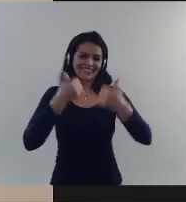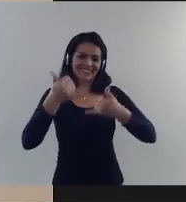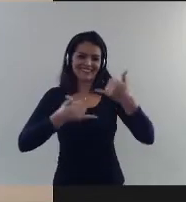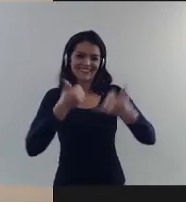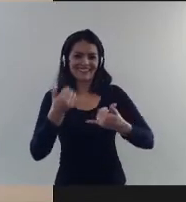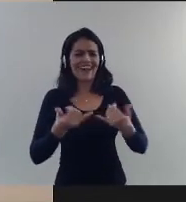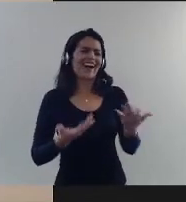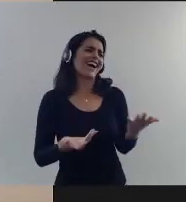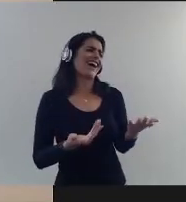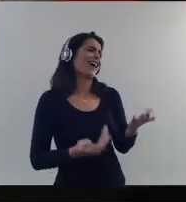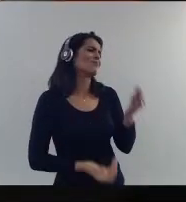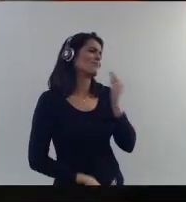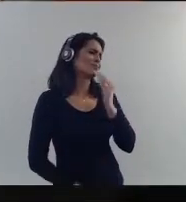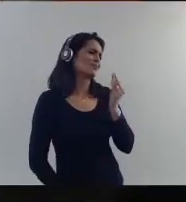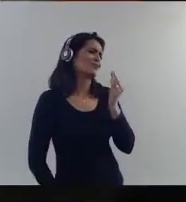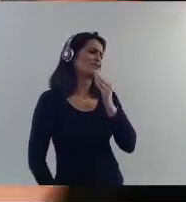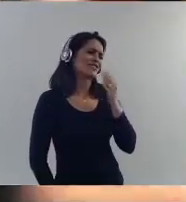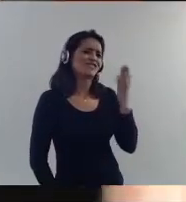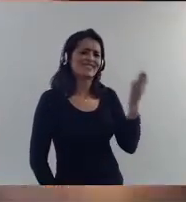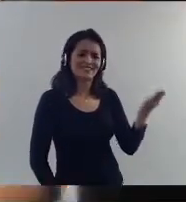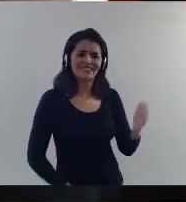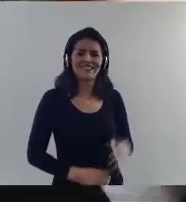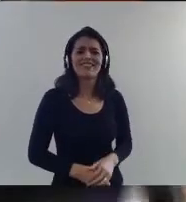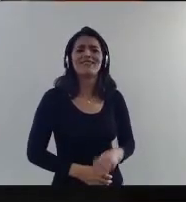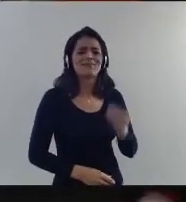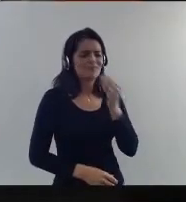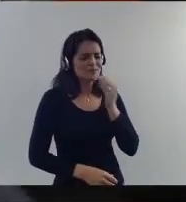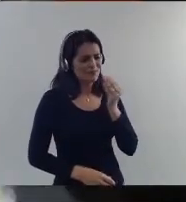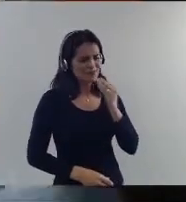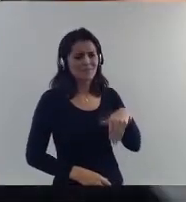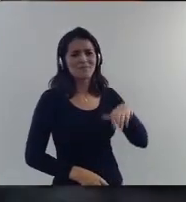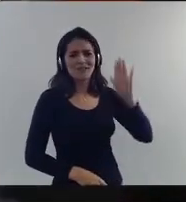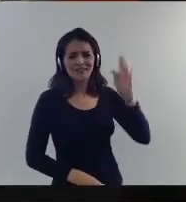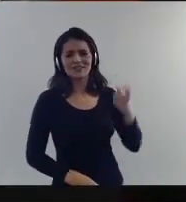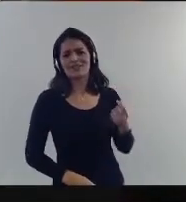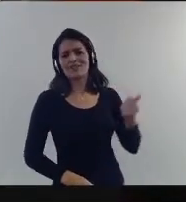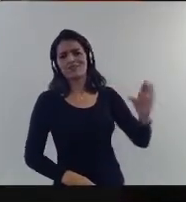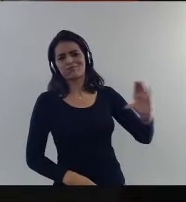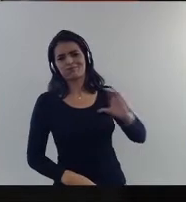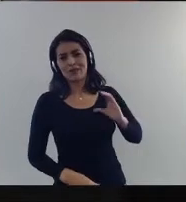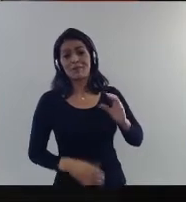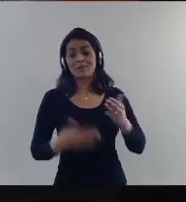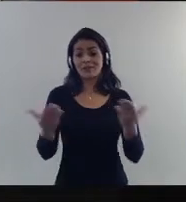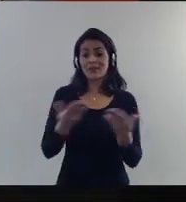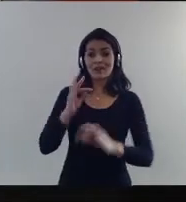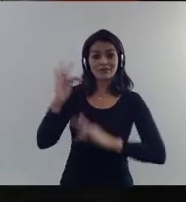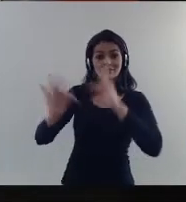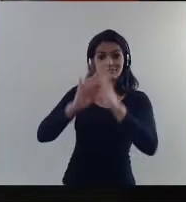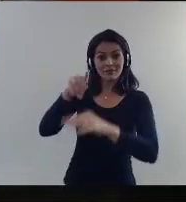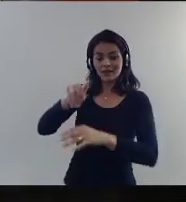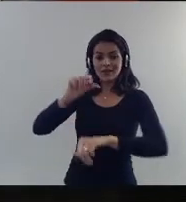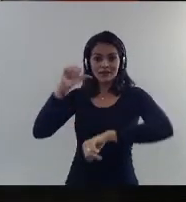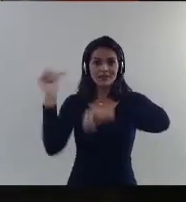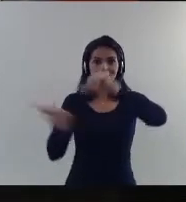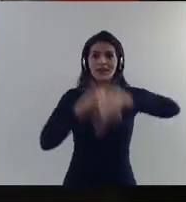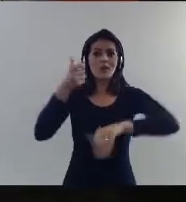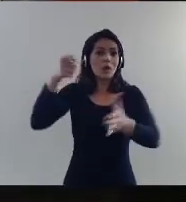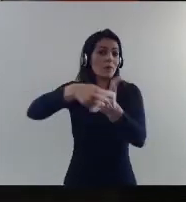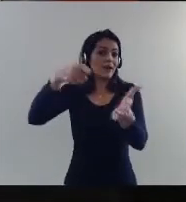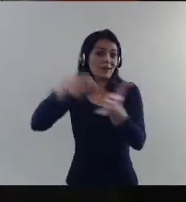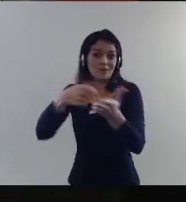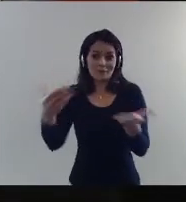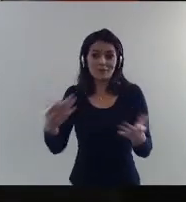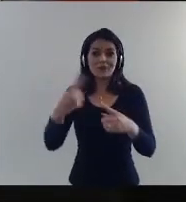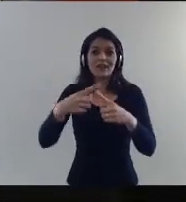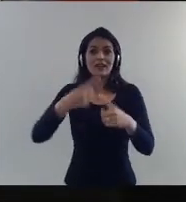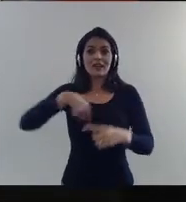ela vem desse segmento e hoje teve que se deparar aí com uma transformação meio que obrigatória, né? Porque nós estamos